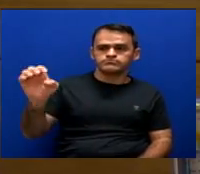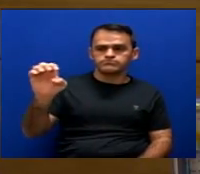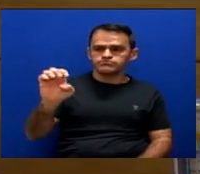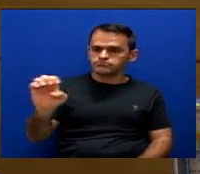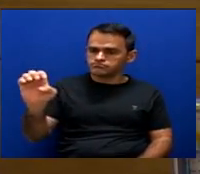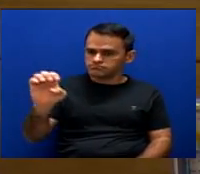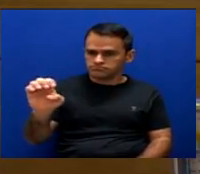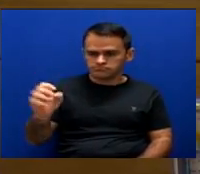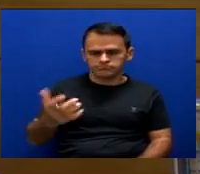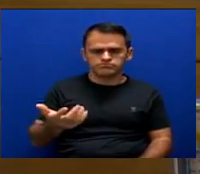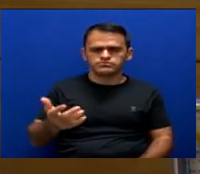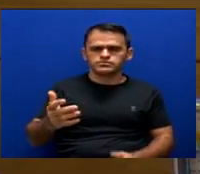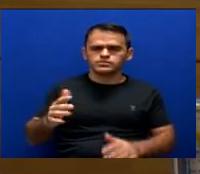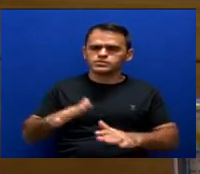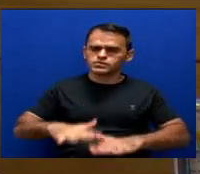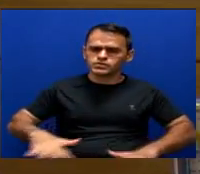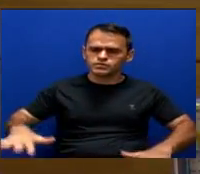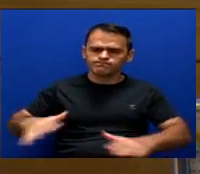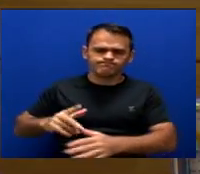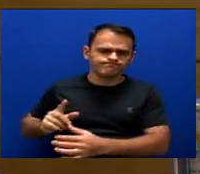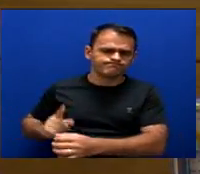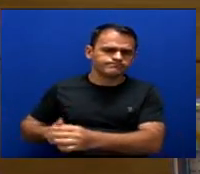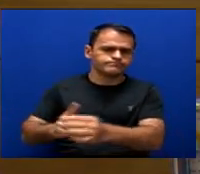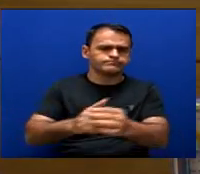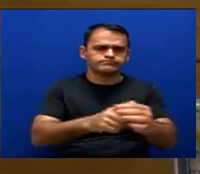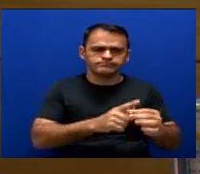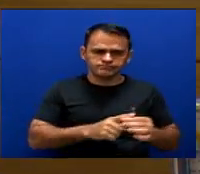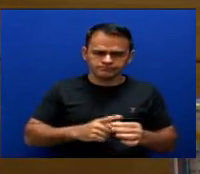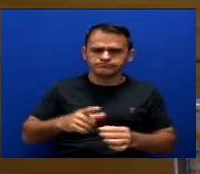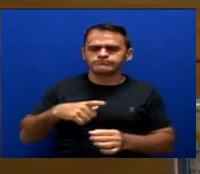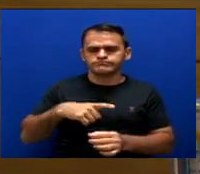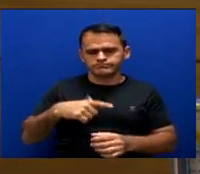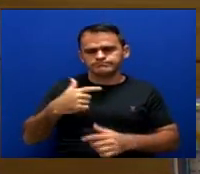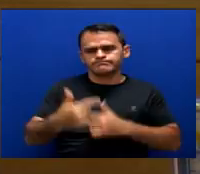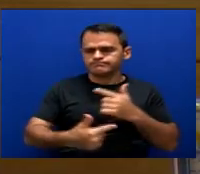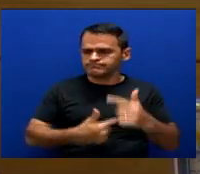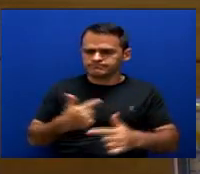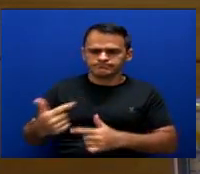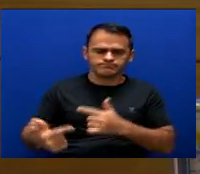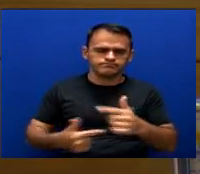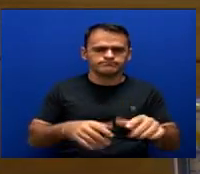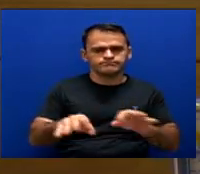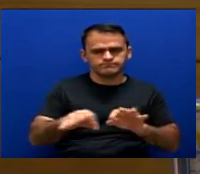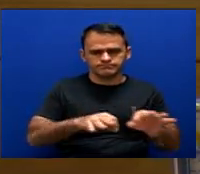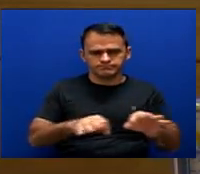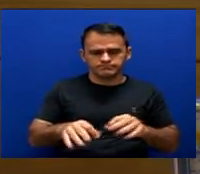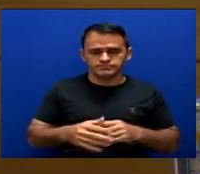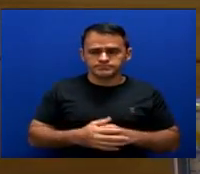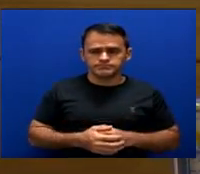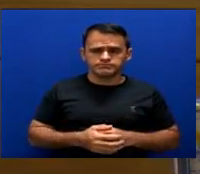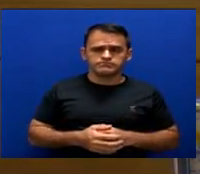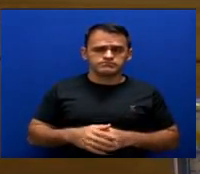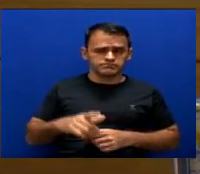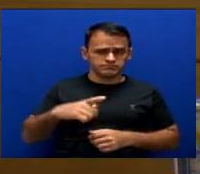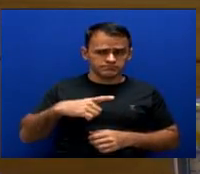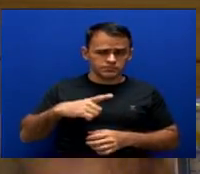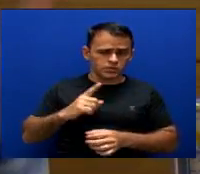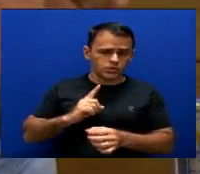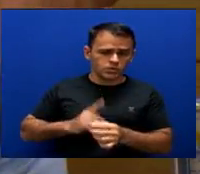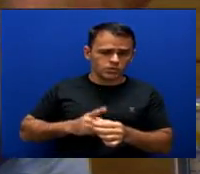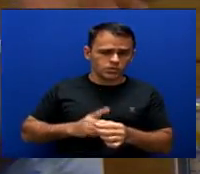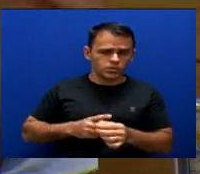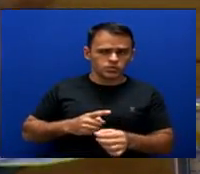porque acho que todos os municípios estão fazendo sua parte e doutor roberto se tem algum município que não tá